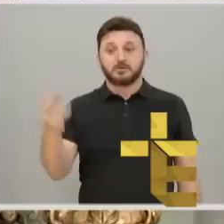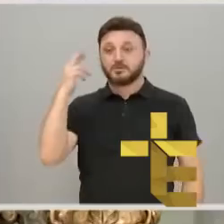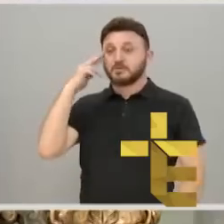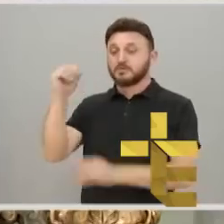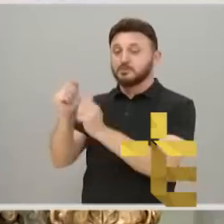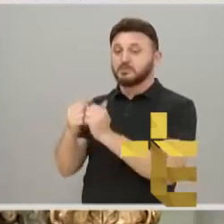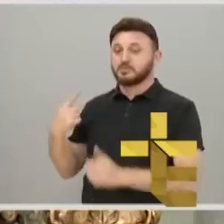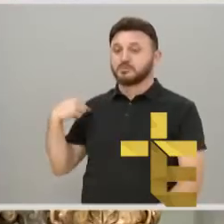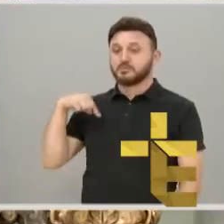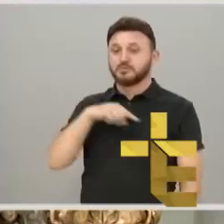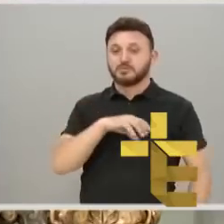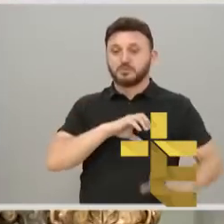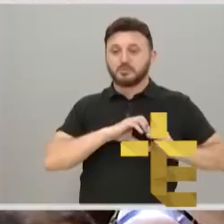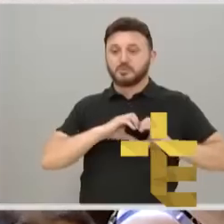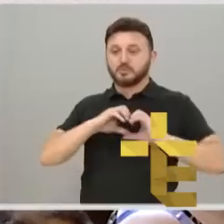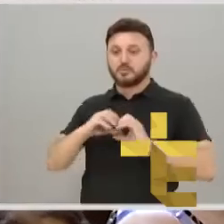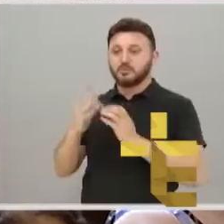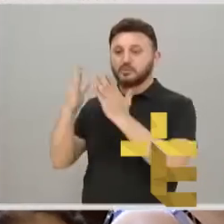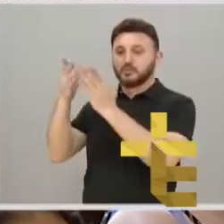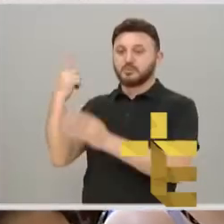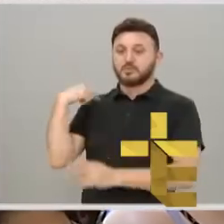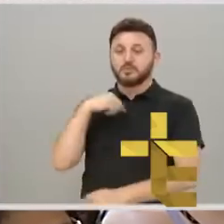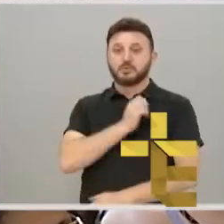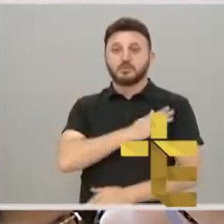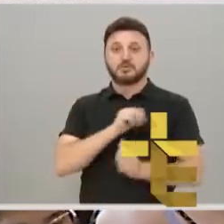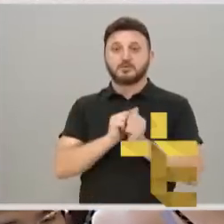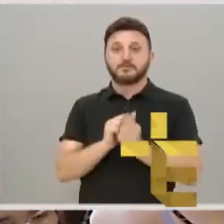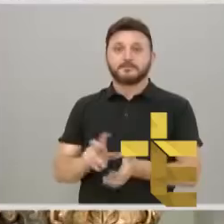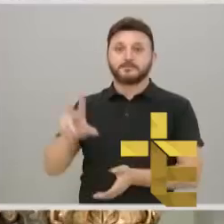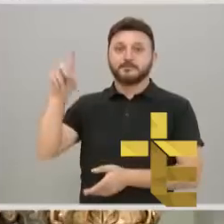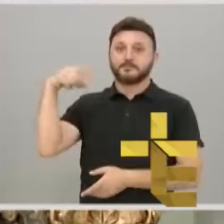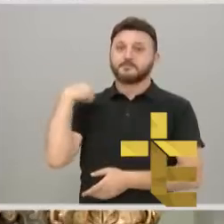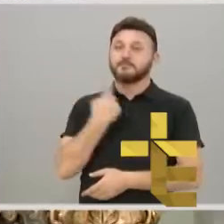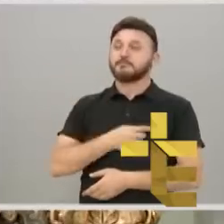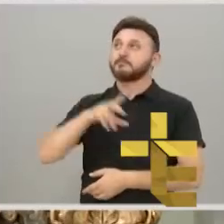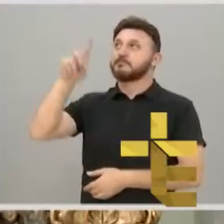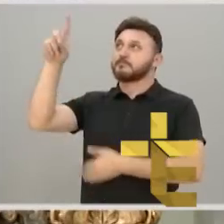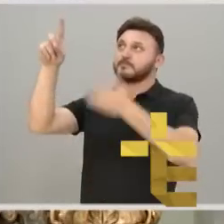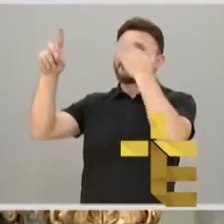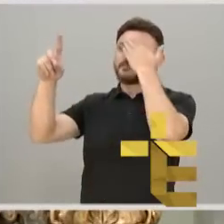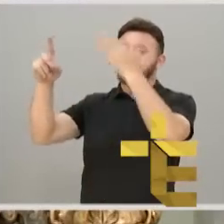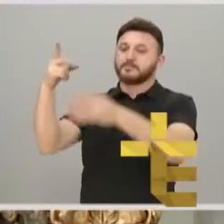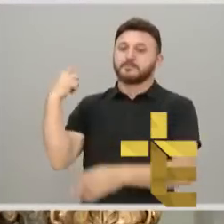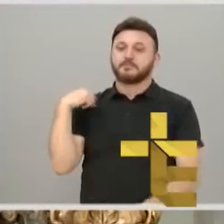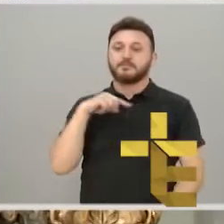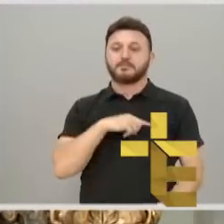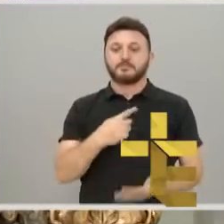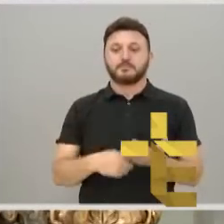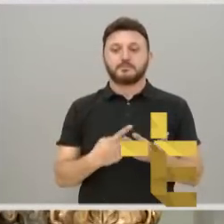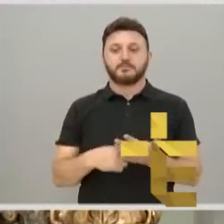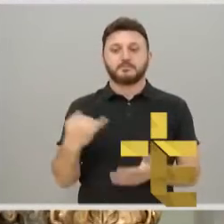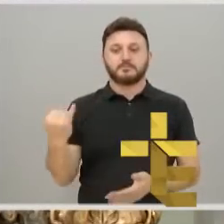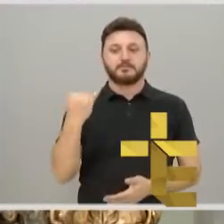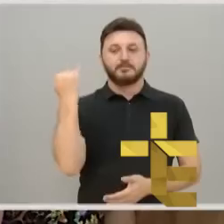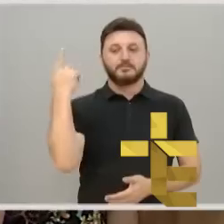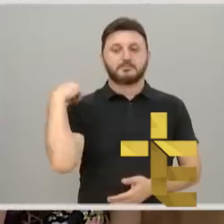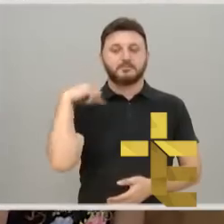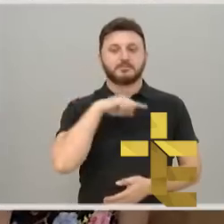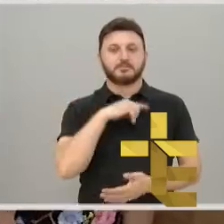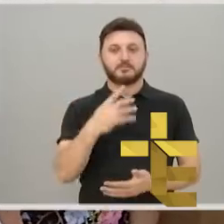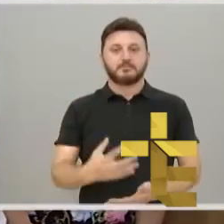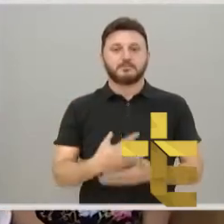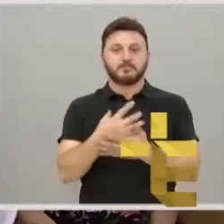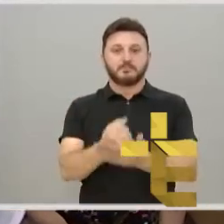no meio de nós. Corações ao alto. O nosso coração está em Deus. Demos graças ao Senhor nosso Deus.